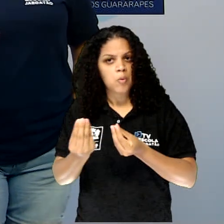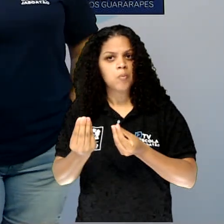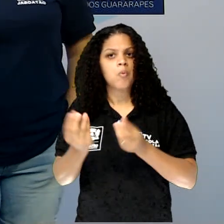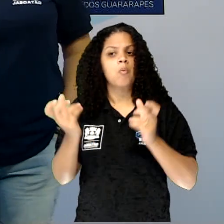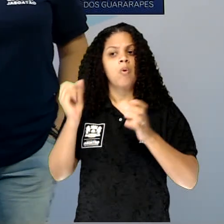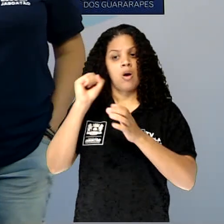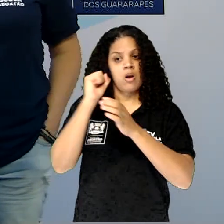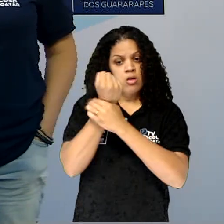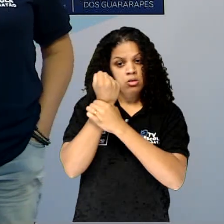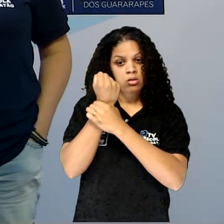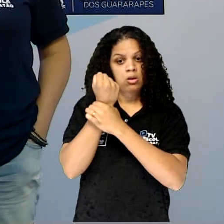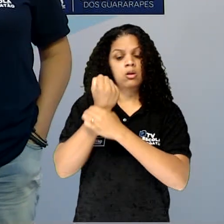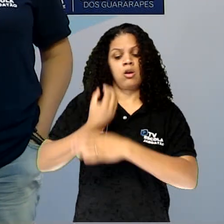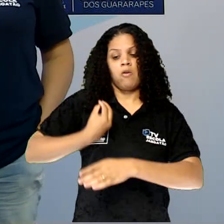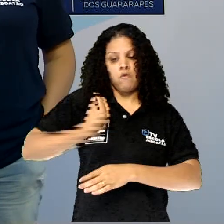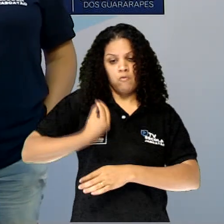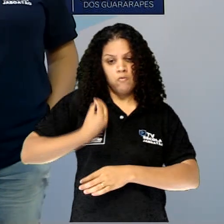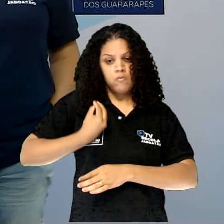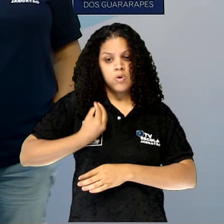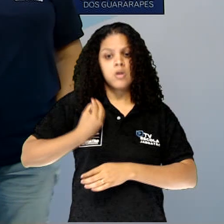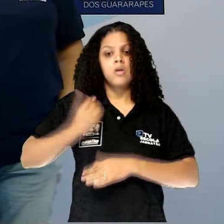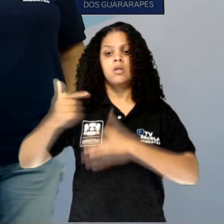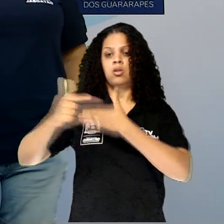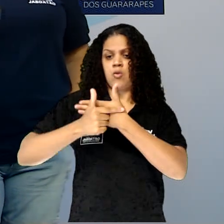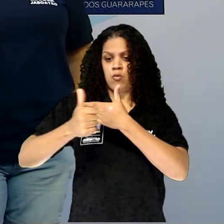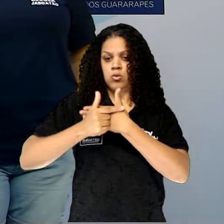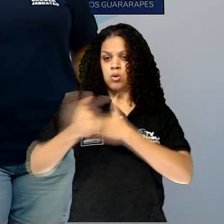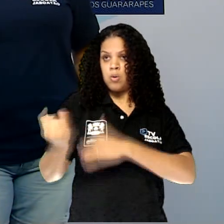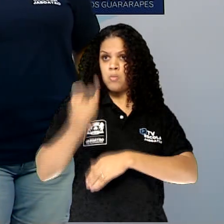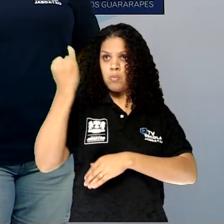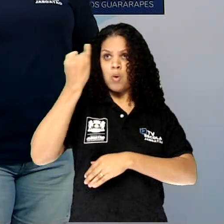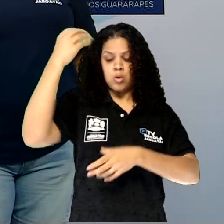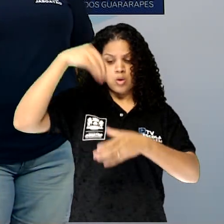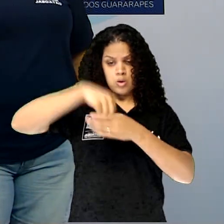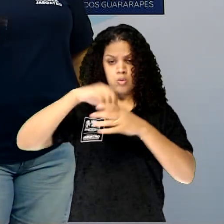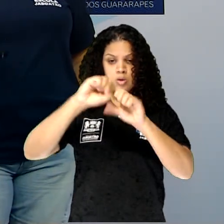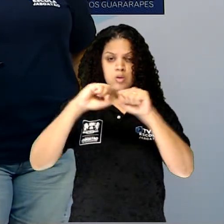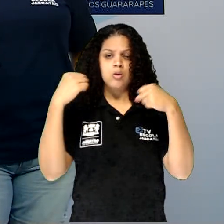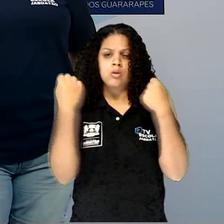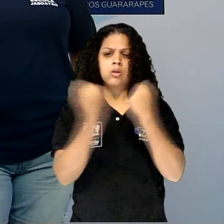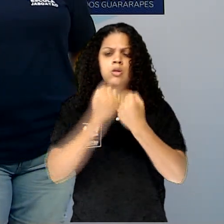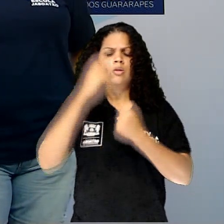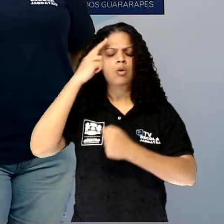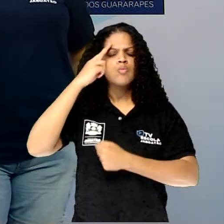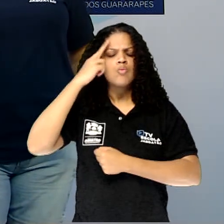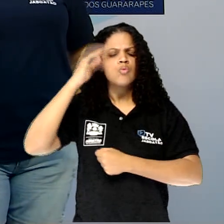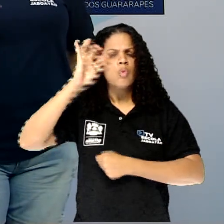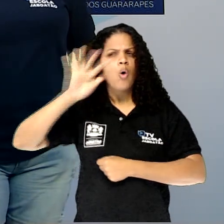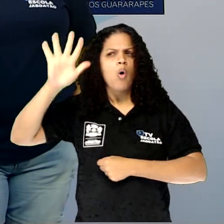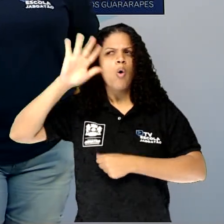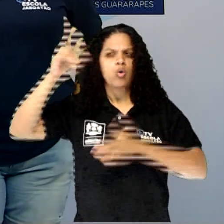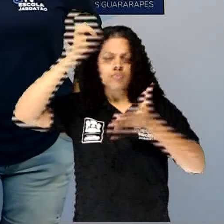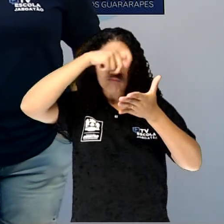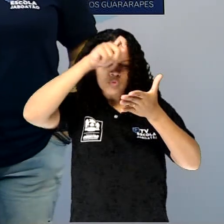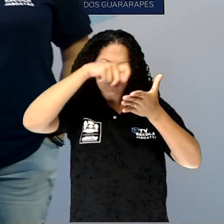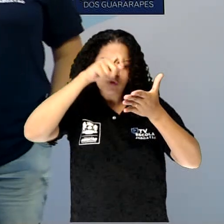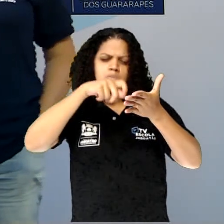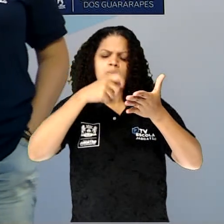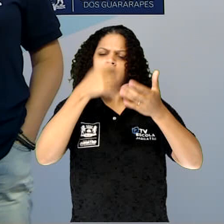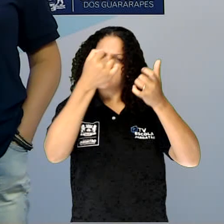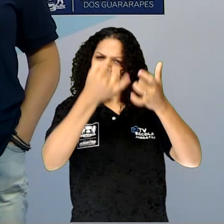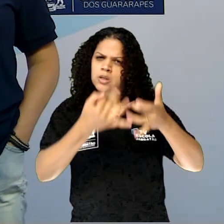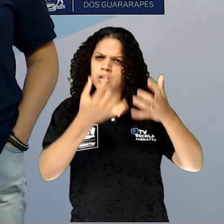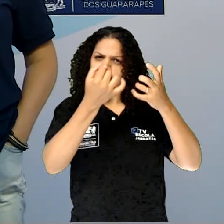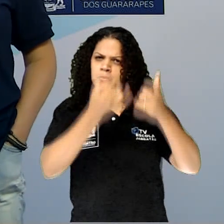a ter um papel importante na sociedade. Fale dos seus sonhos e de tudo que você planeja a partir da educação que você